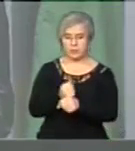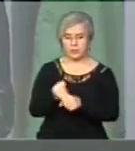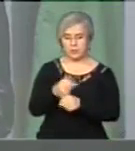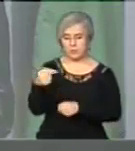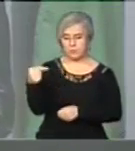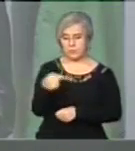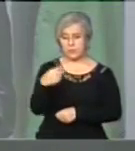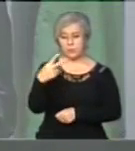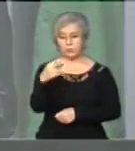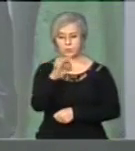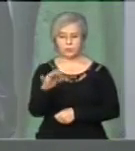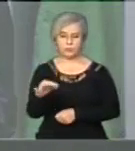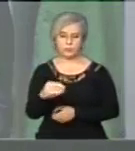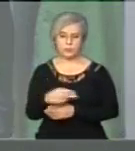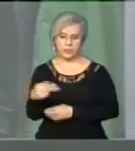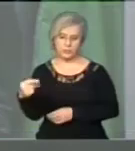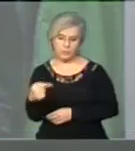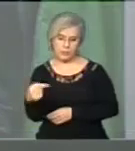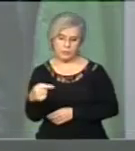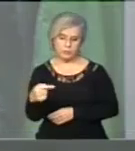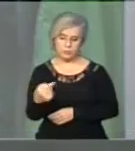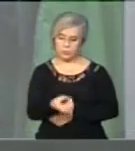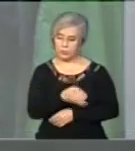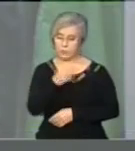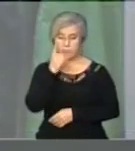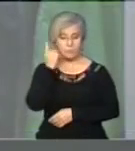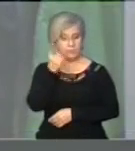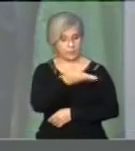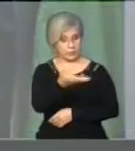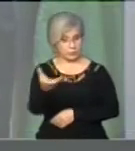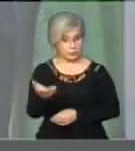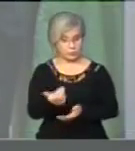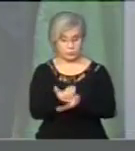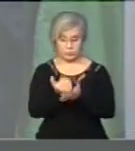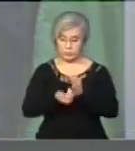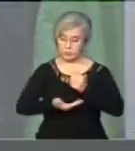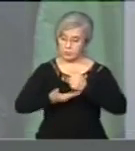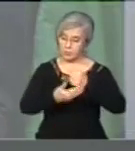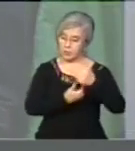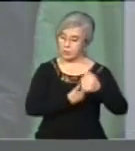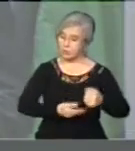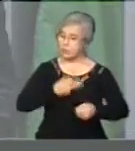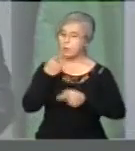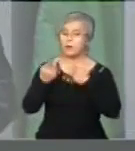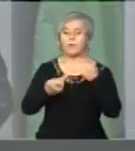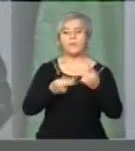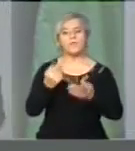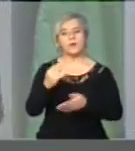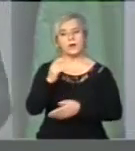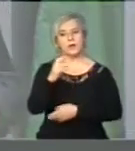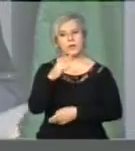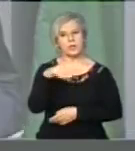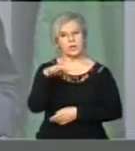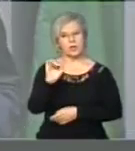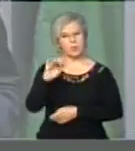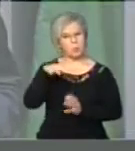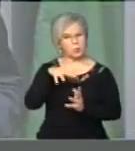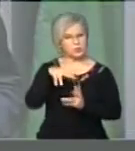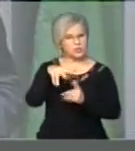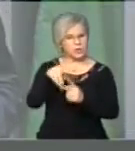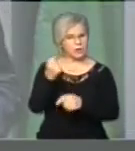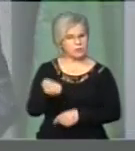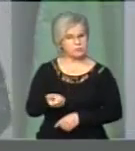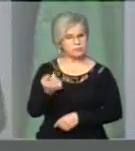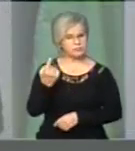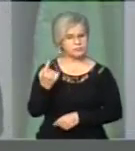menos 2%. E diversos parlamentares aqui da base do governo insistem em dizer que a crise é mundial.